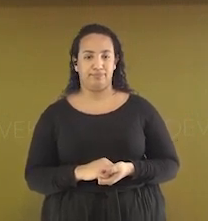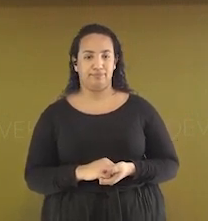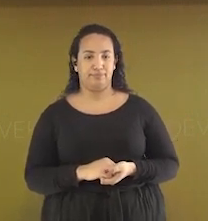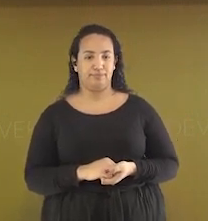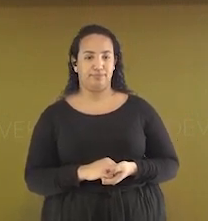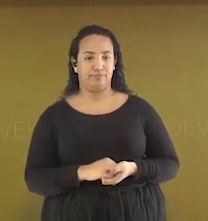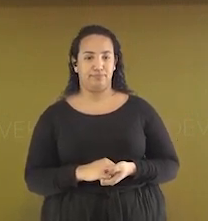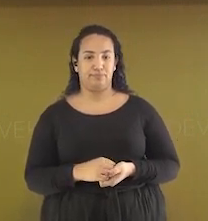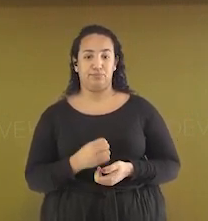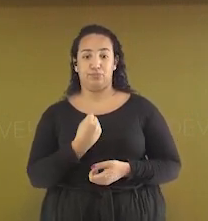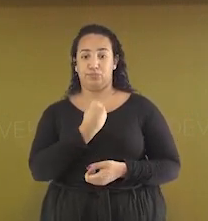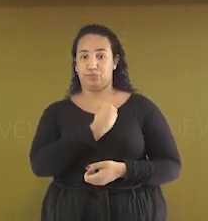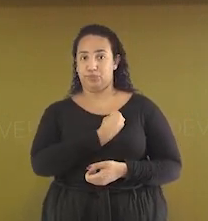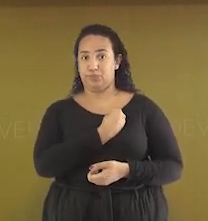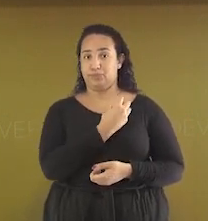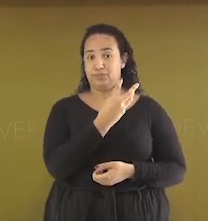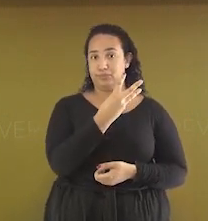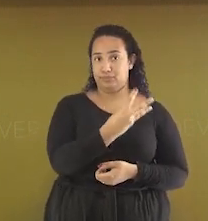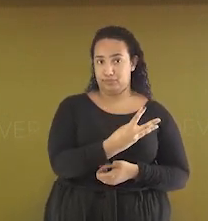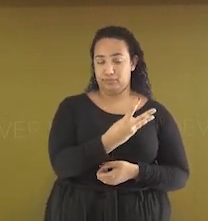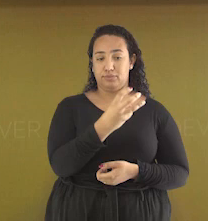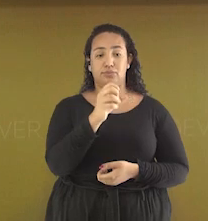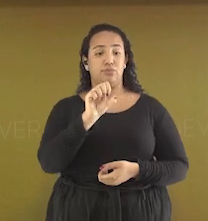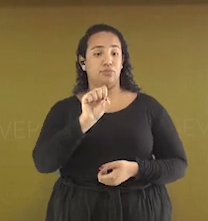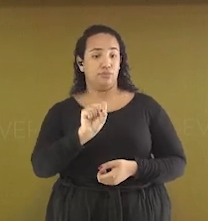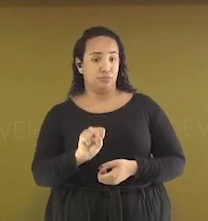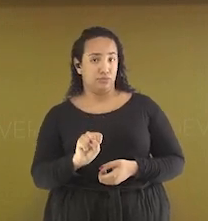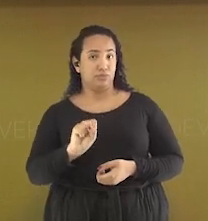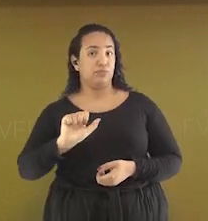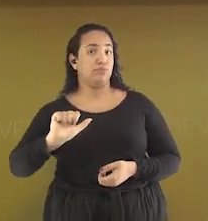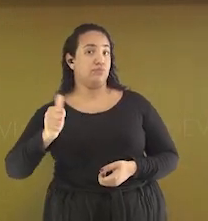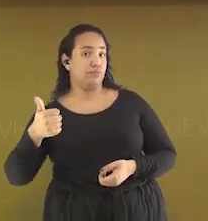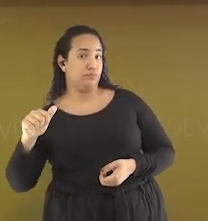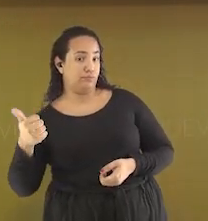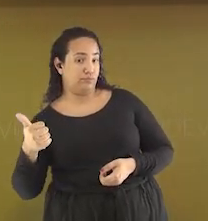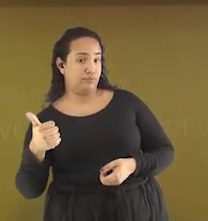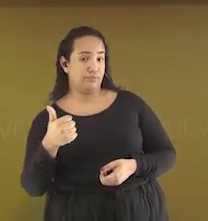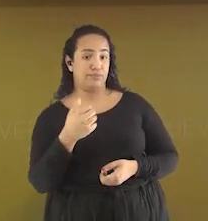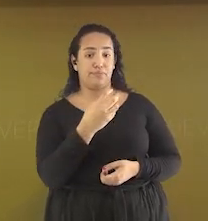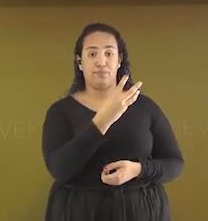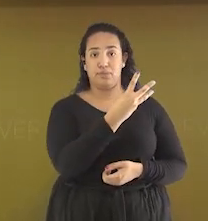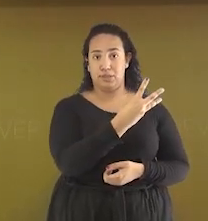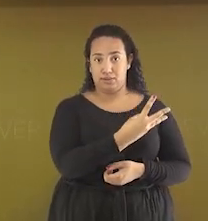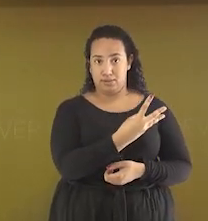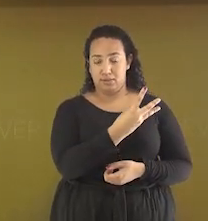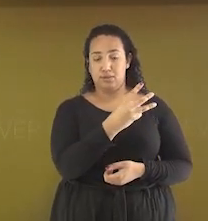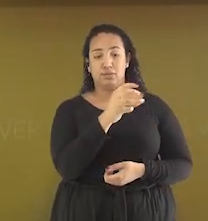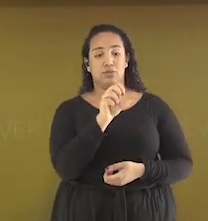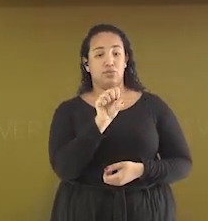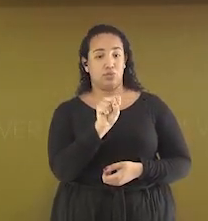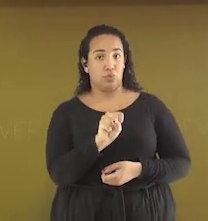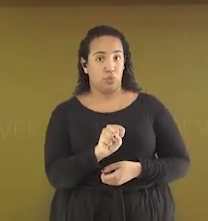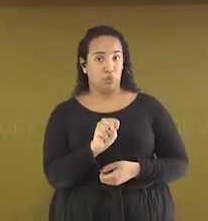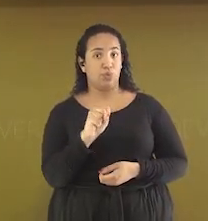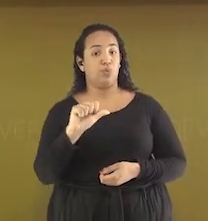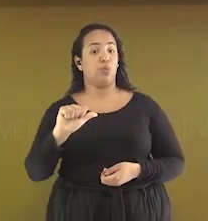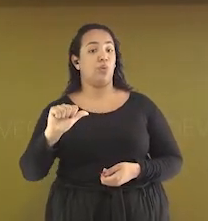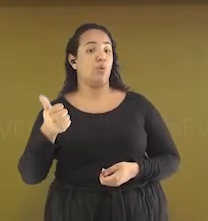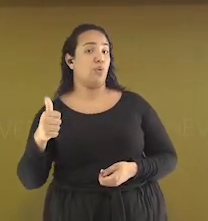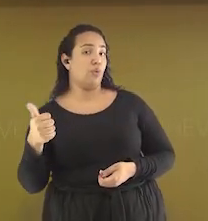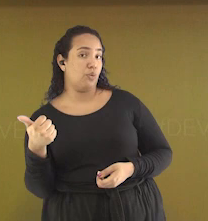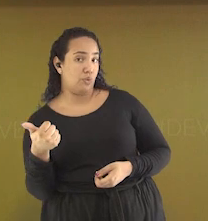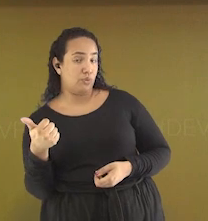O número 3 e o 8 e o 11, o 3, o